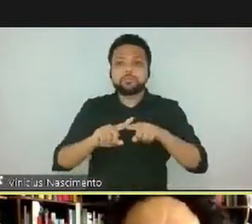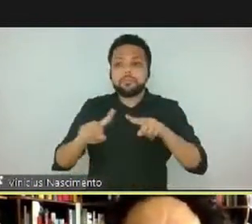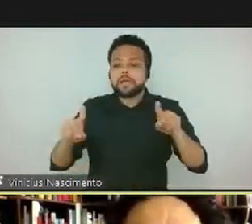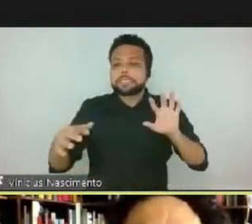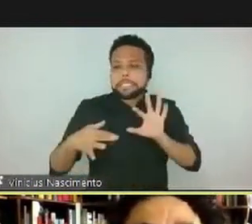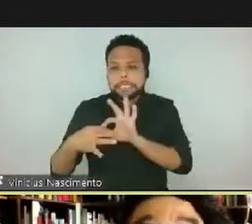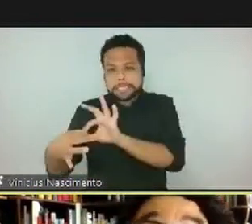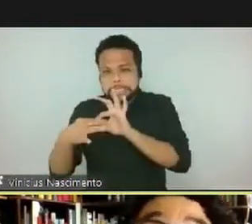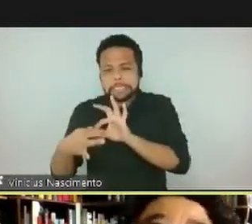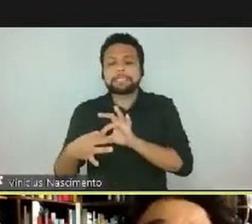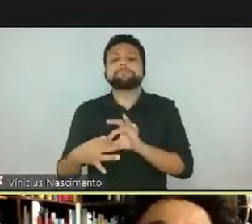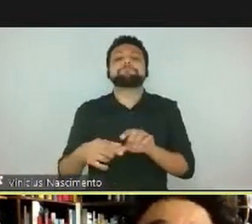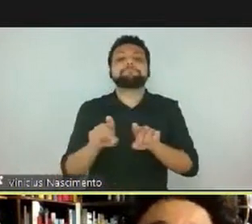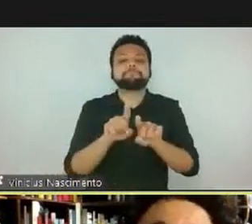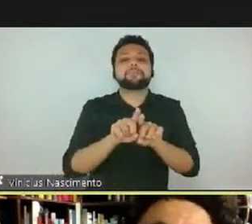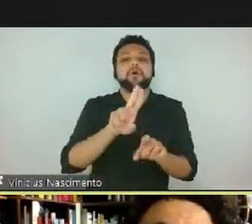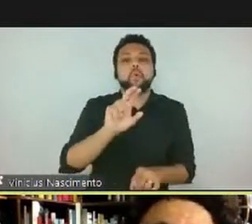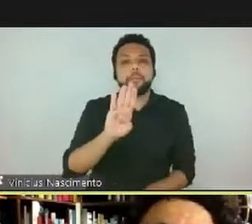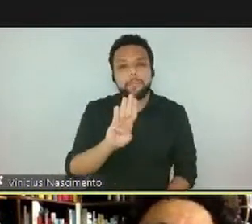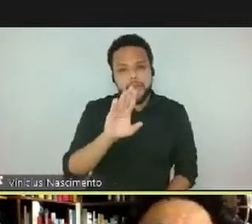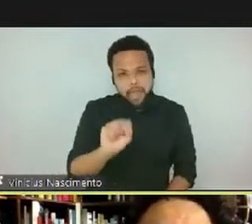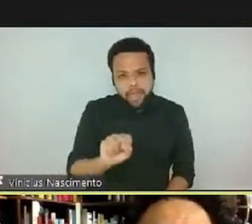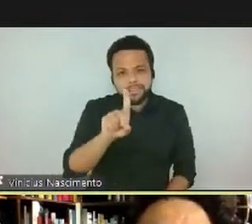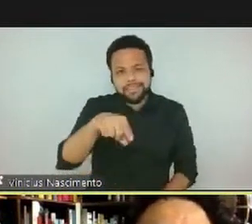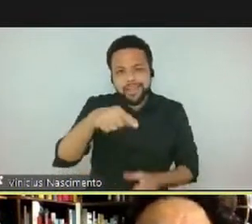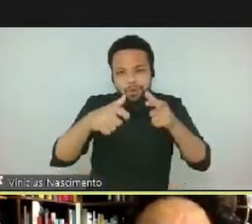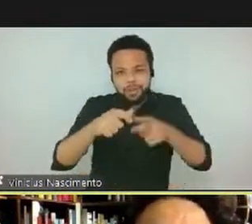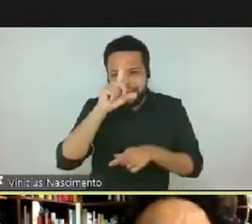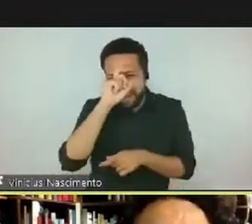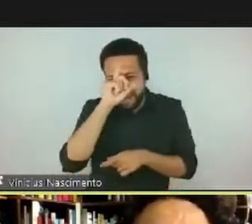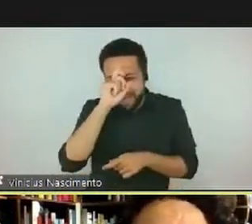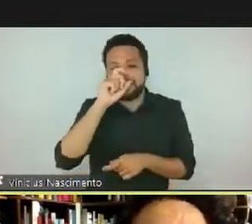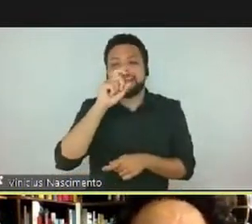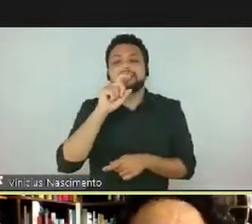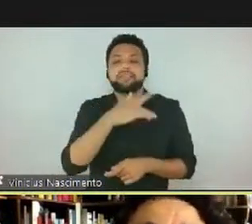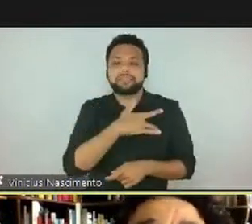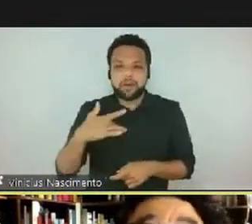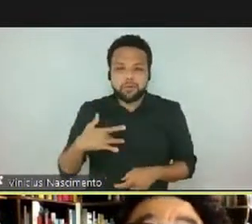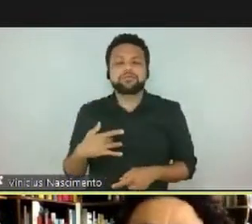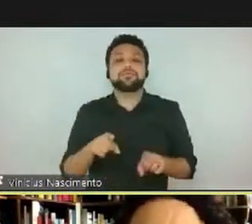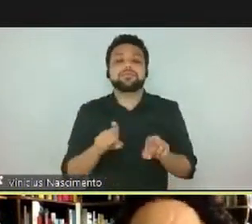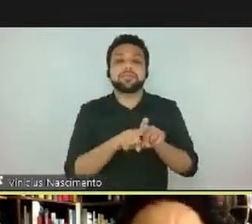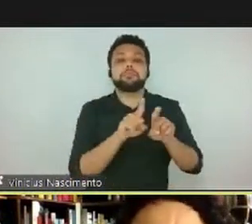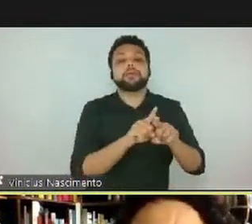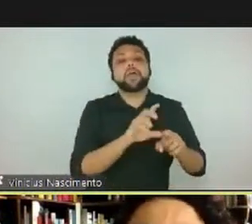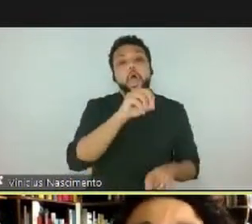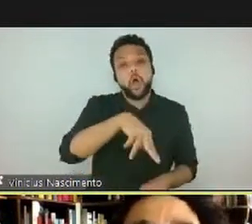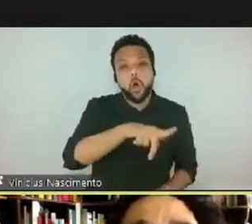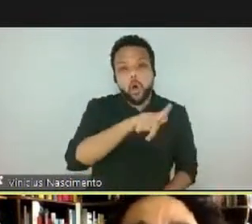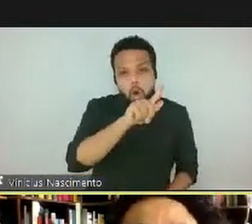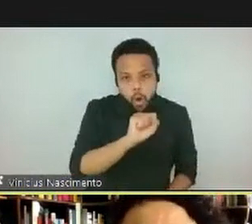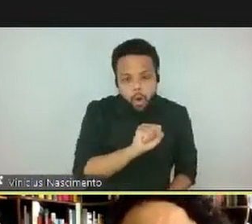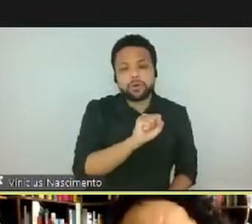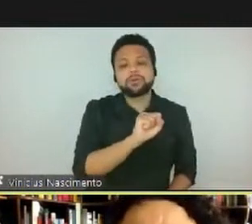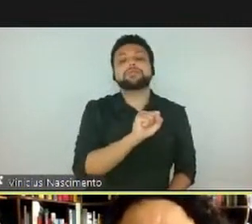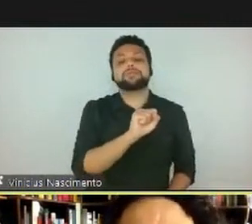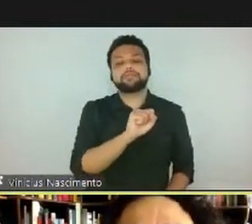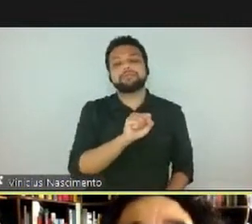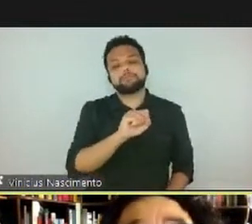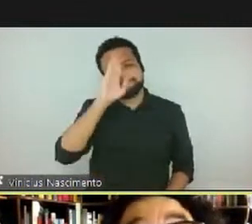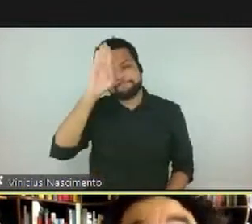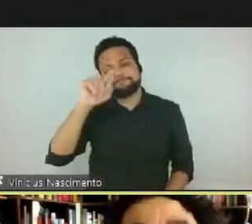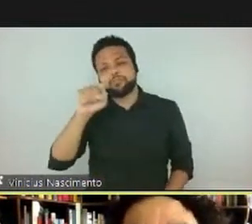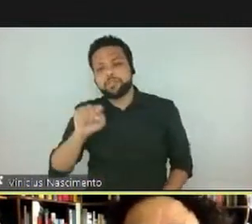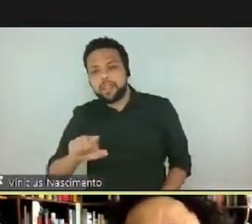de saúde, organizações sociais, sobretudo na Zona Sul e na Zona Norte, na Zona